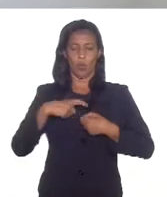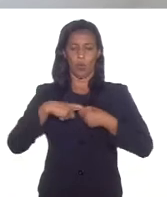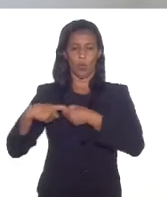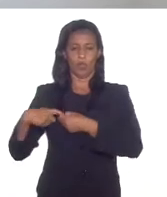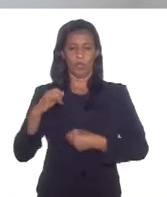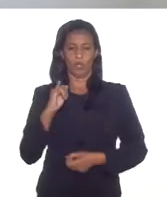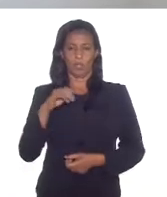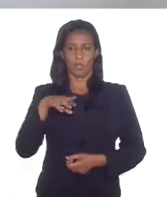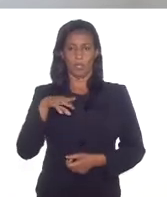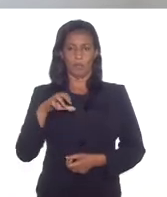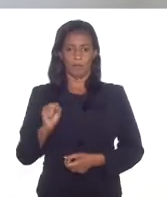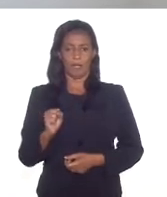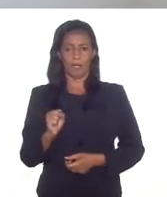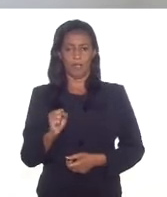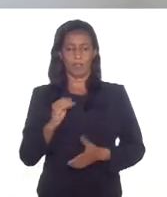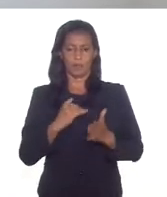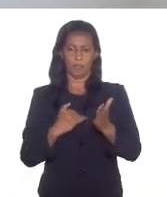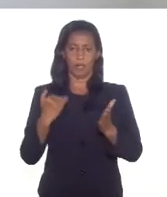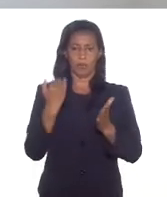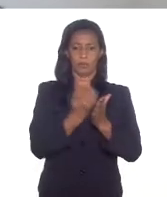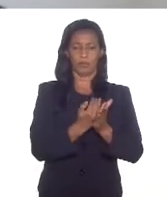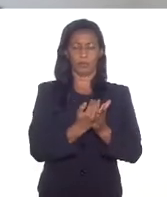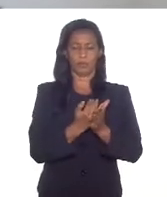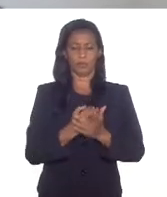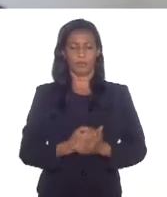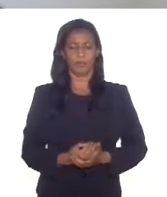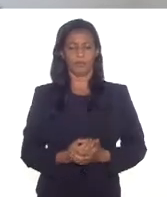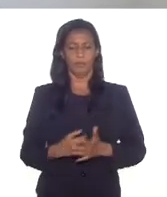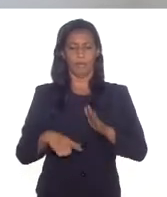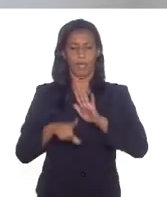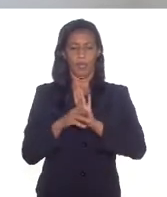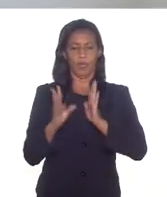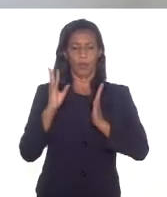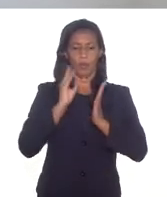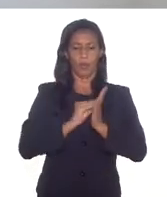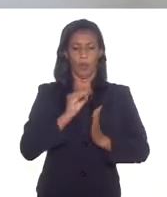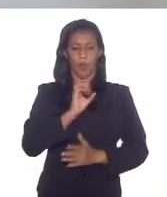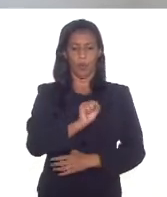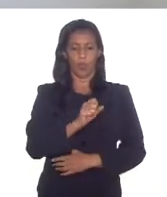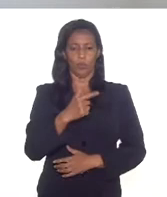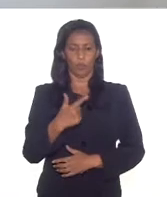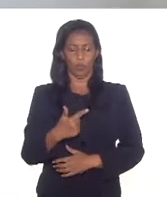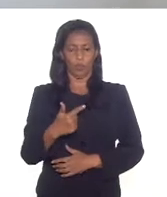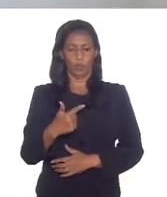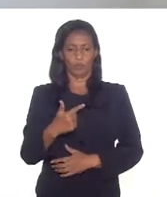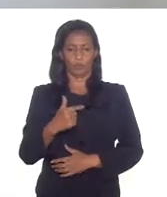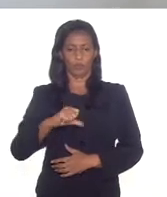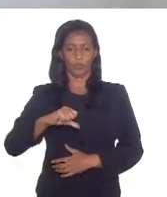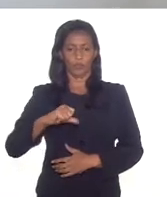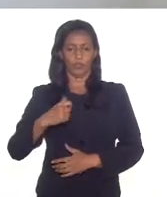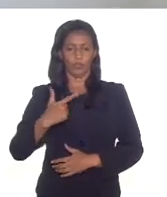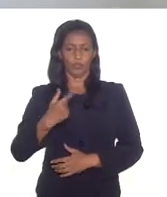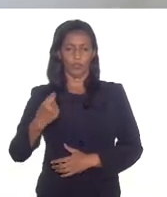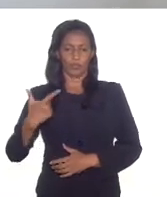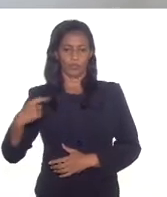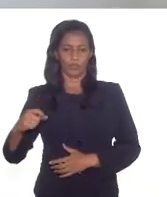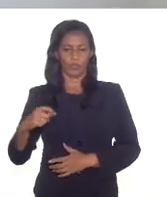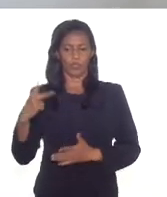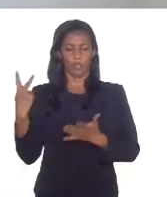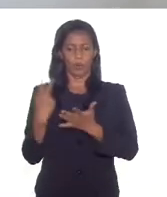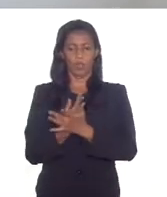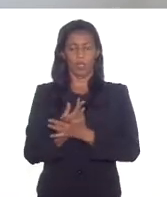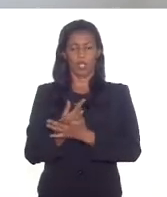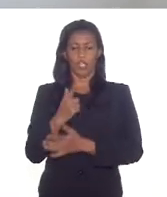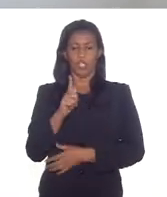ICMS 72/21 e altera a lei complementar 189/2020 para prorrogar o período de ocorrência dos fatos